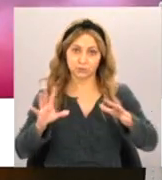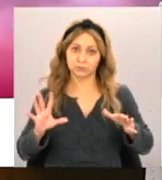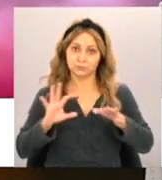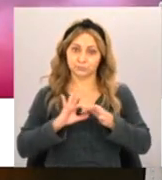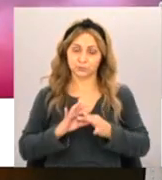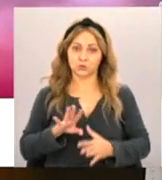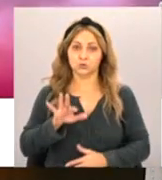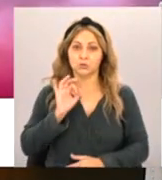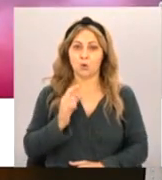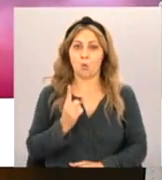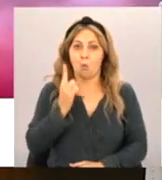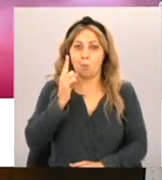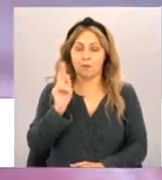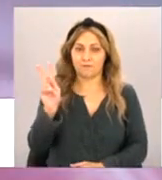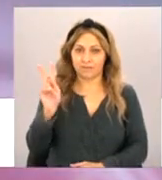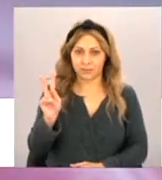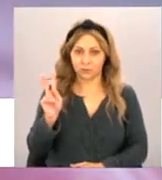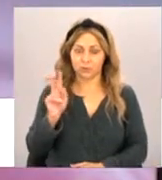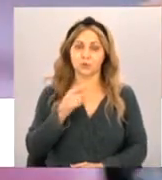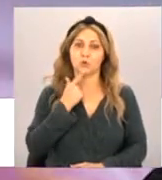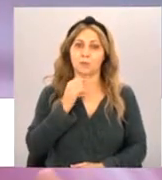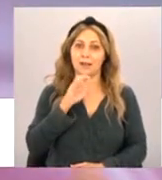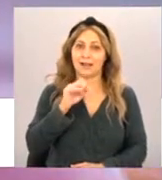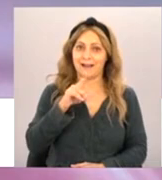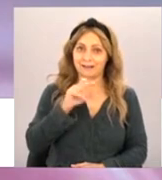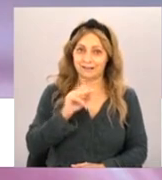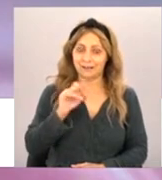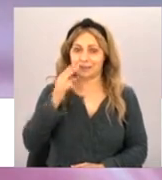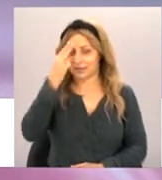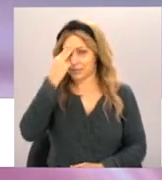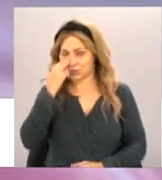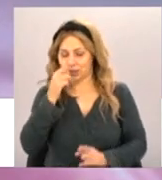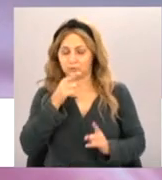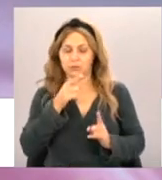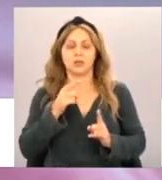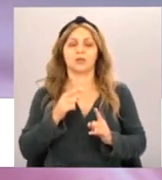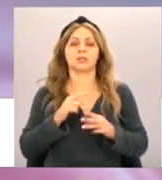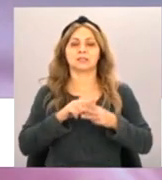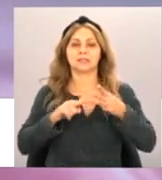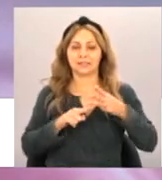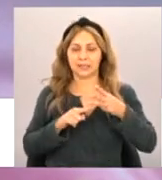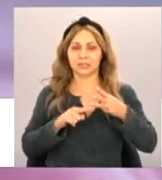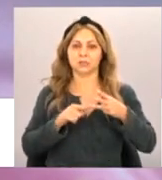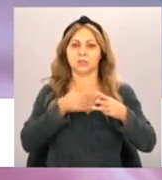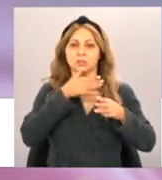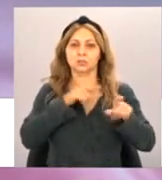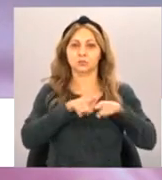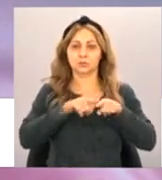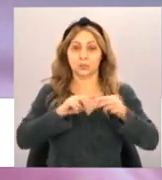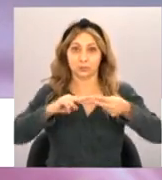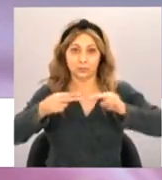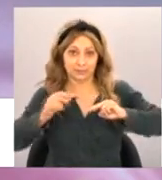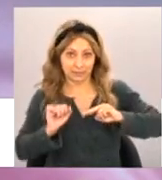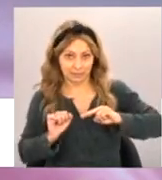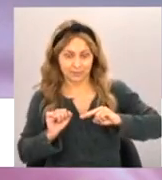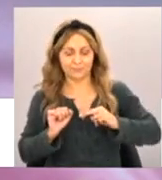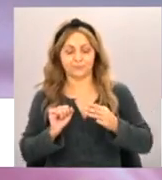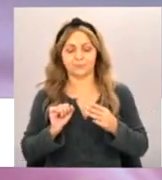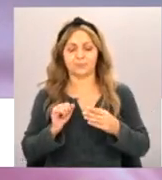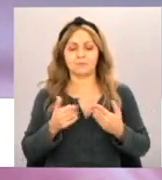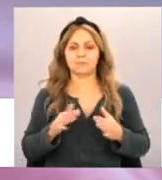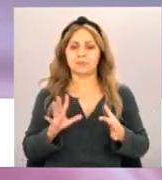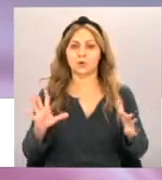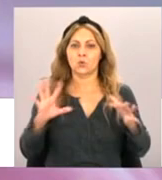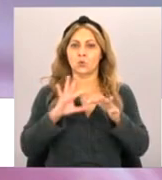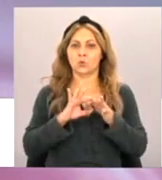uma vereadora a Carla Castelo nas lentes vereadora três deputados municipais e uma coisa que muita gente talvez não saiba é que não